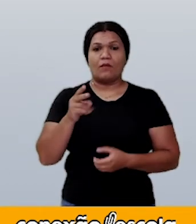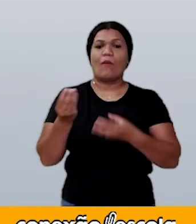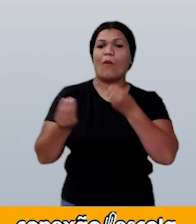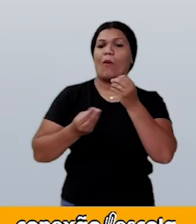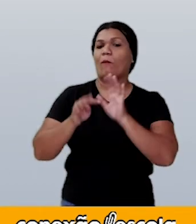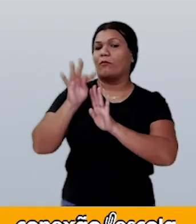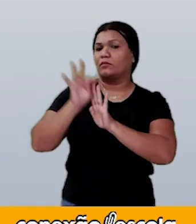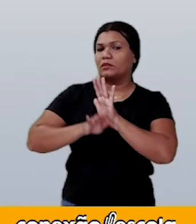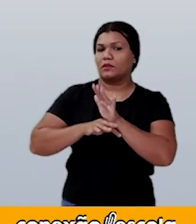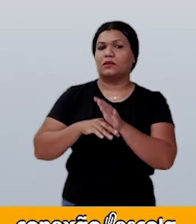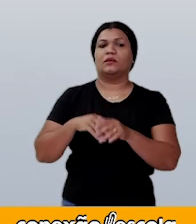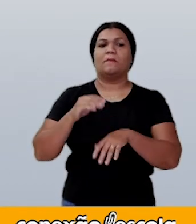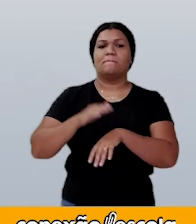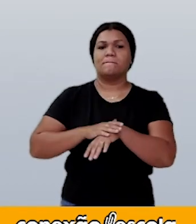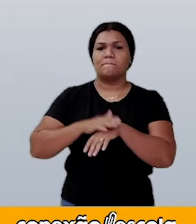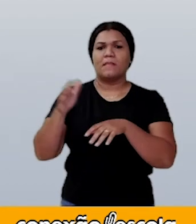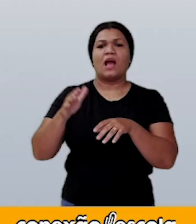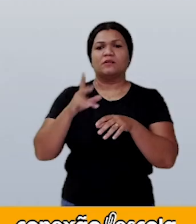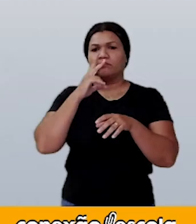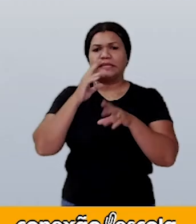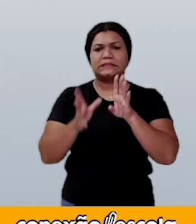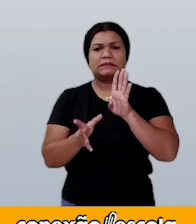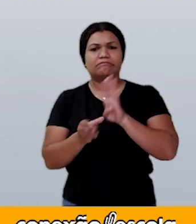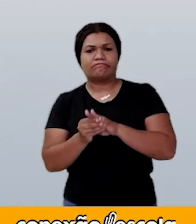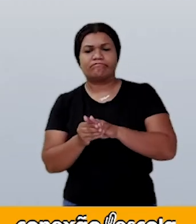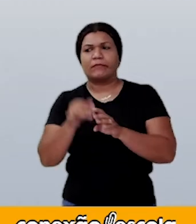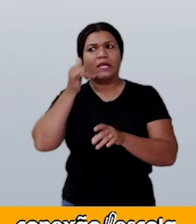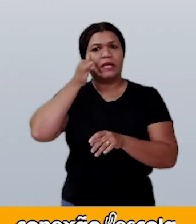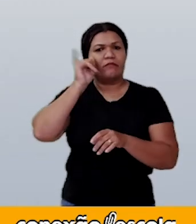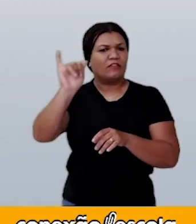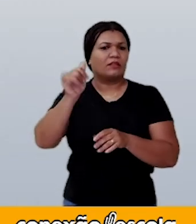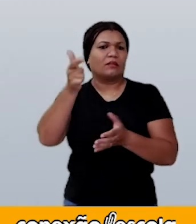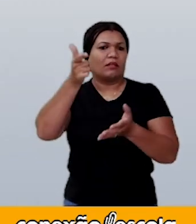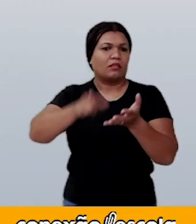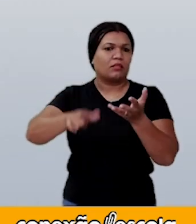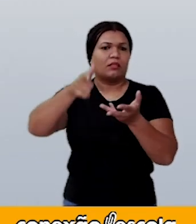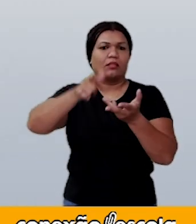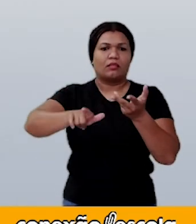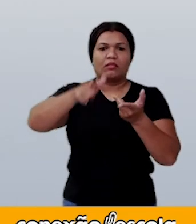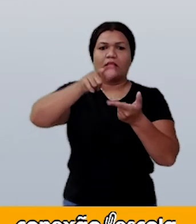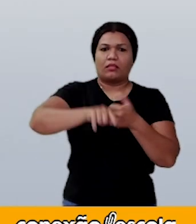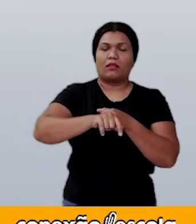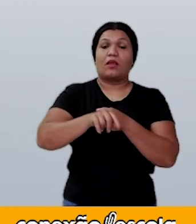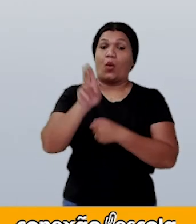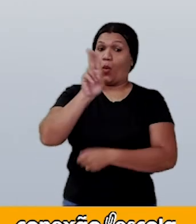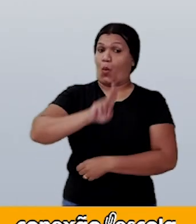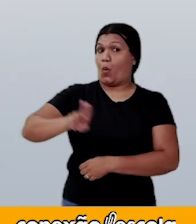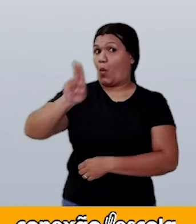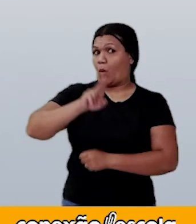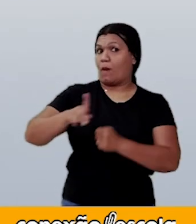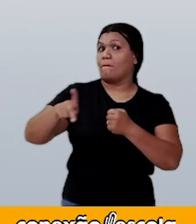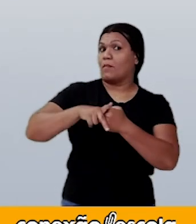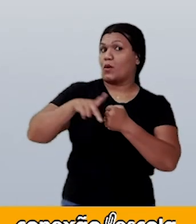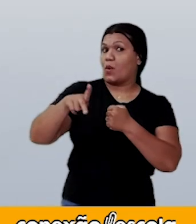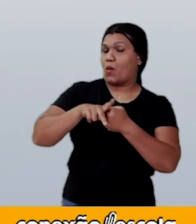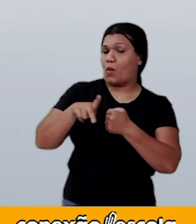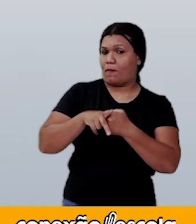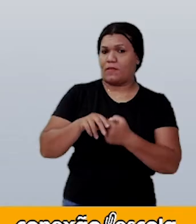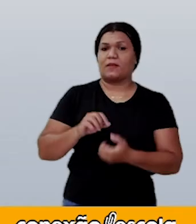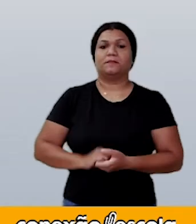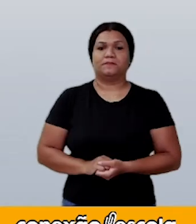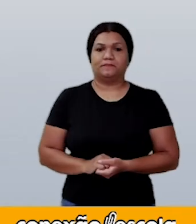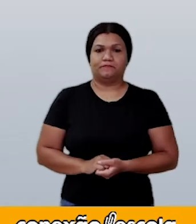ficar mais enxuto, sem repetições, utilizando os pronomes. Então,